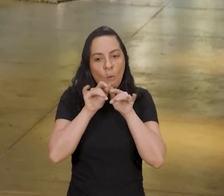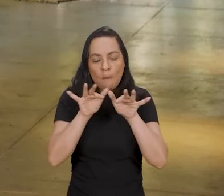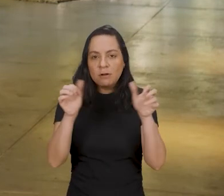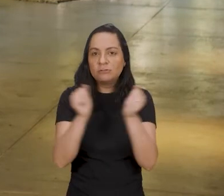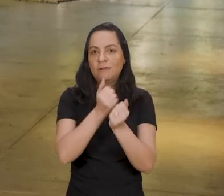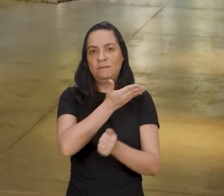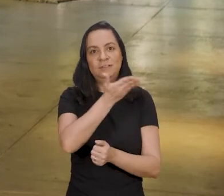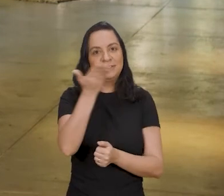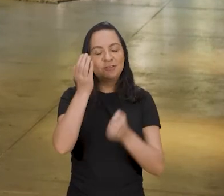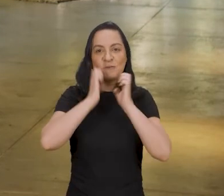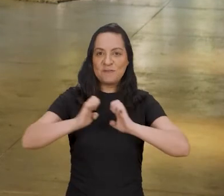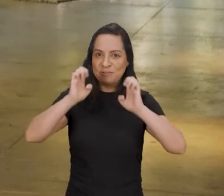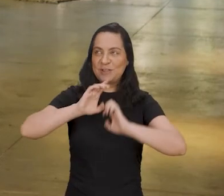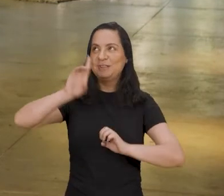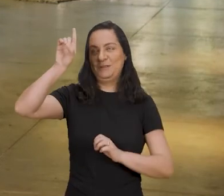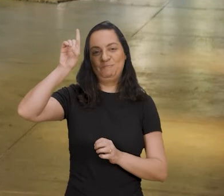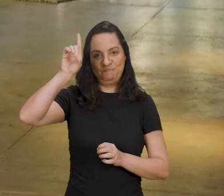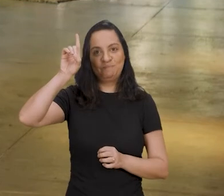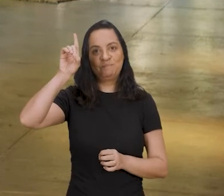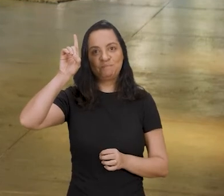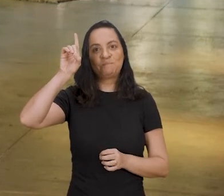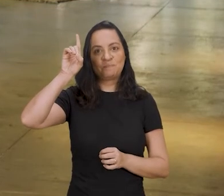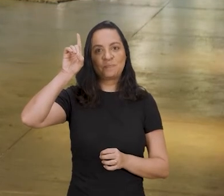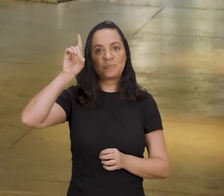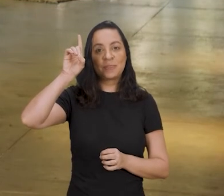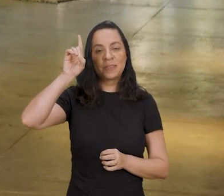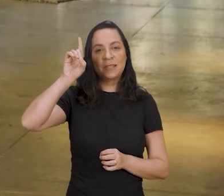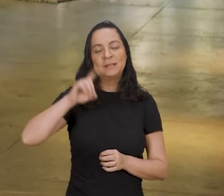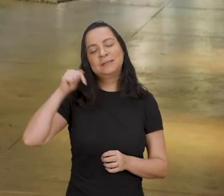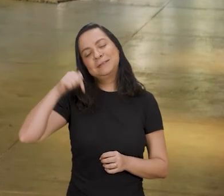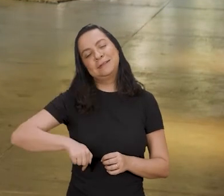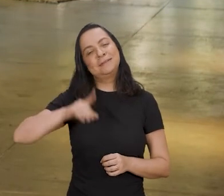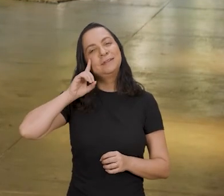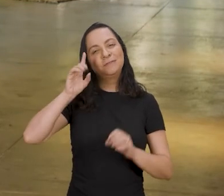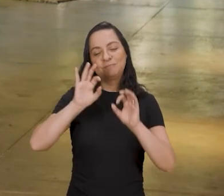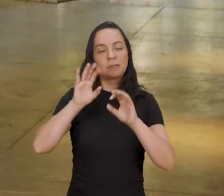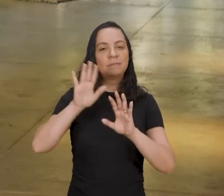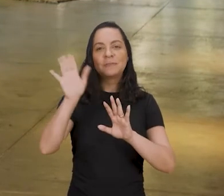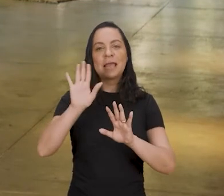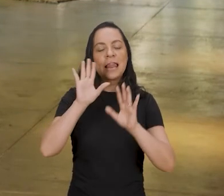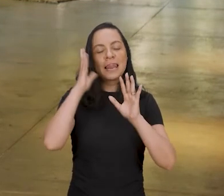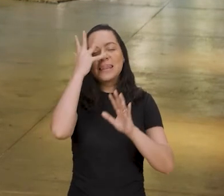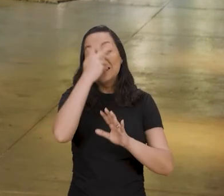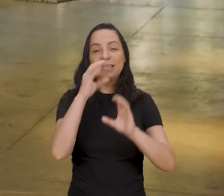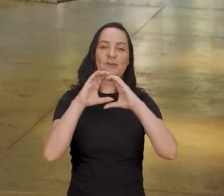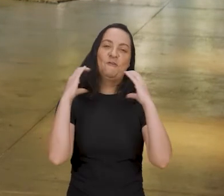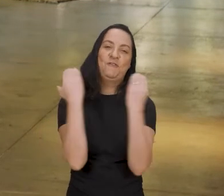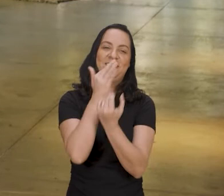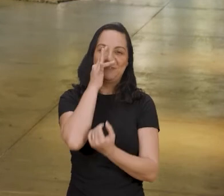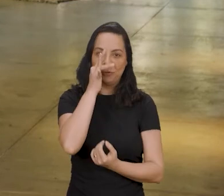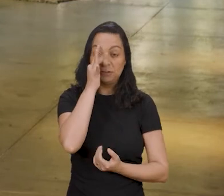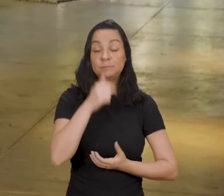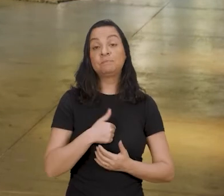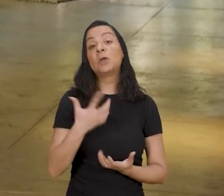todas vocês o Evangelho dele nessa linda e especial conferência, Conferência Flores.